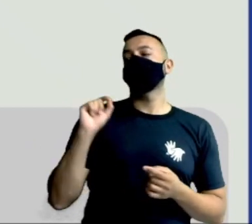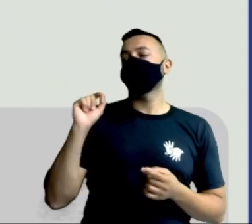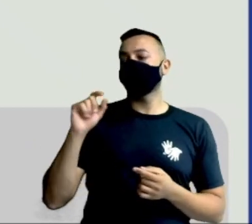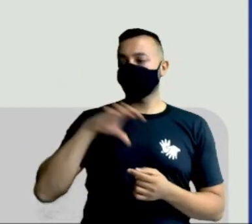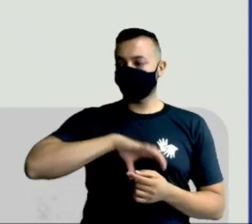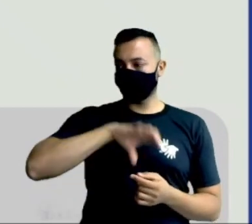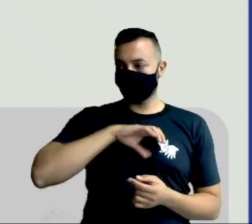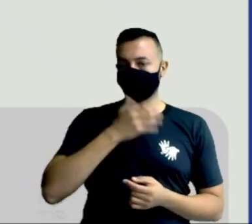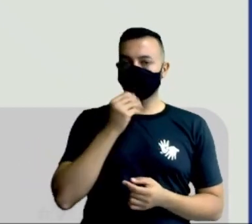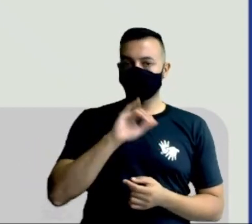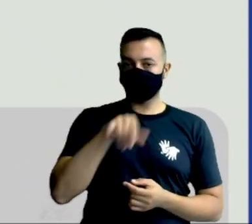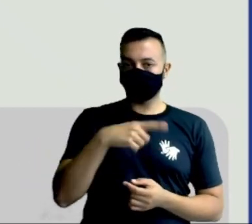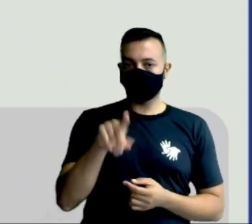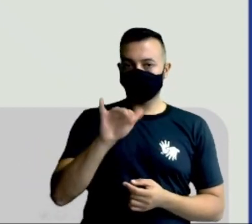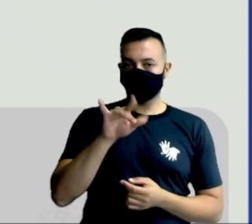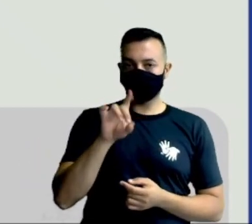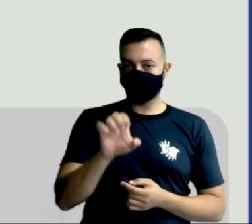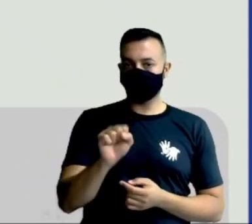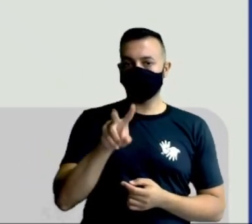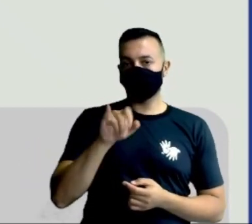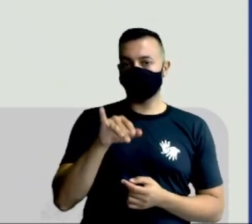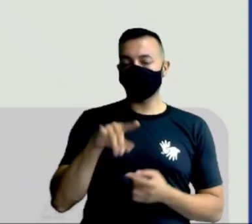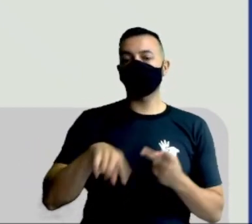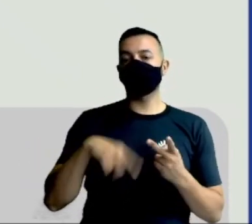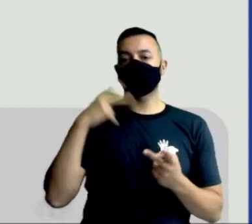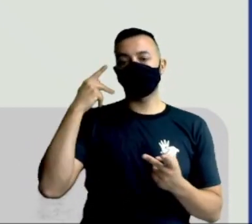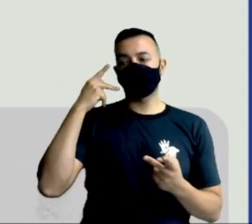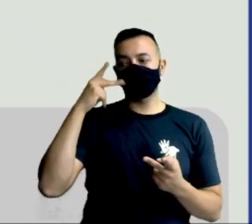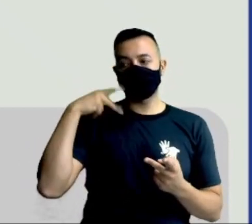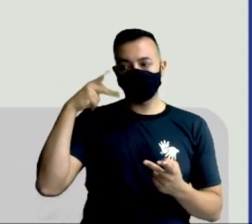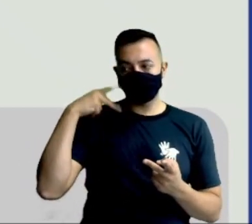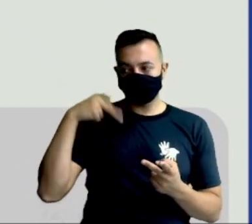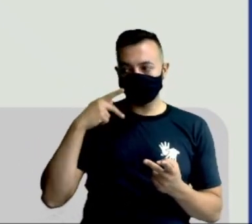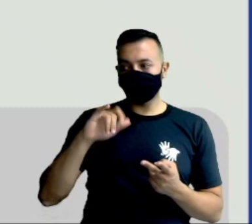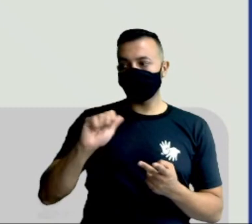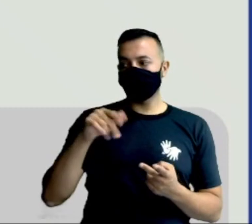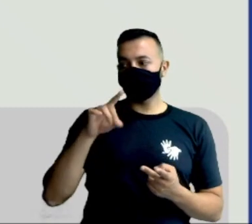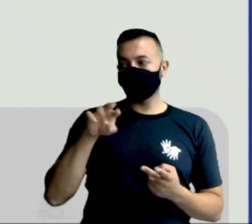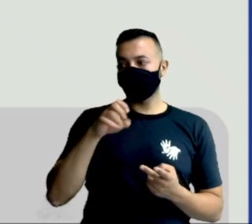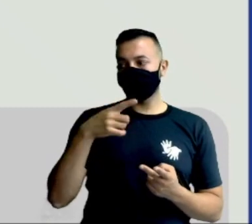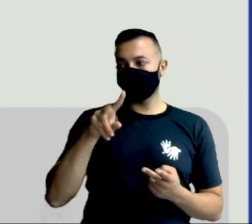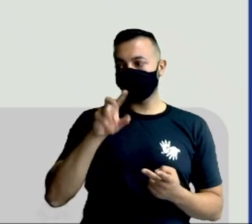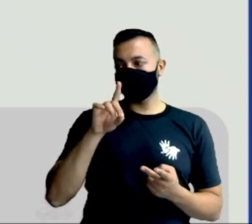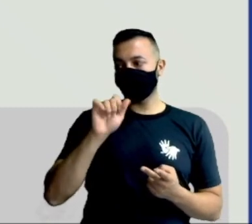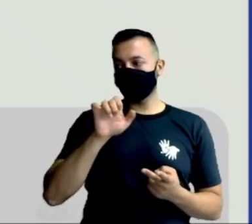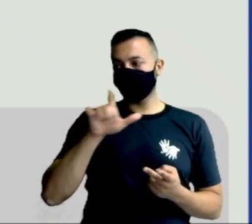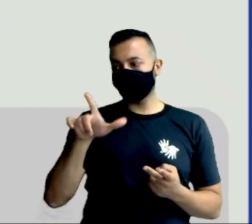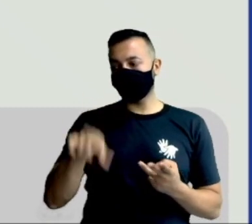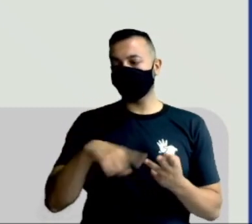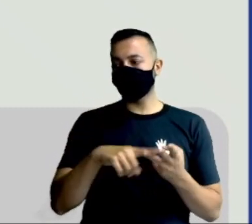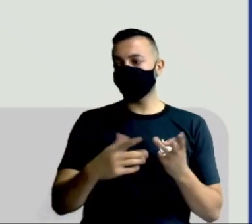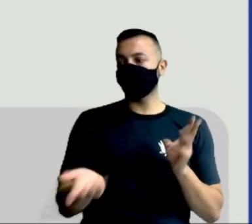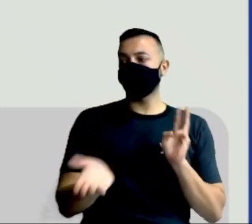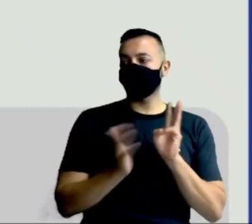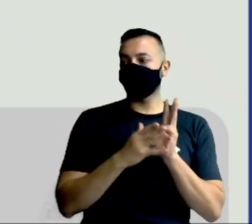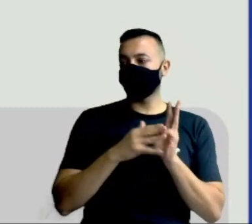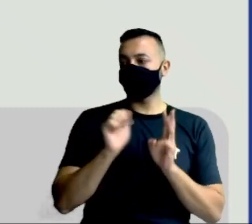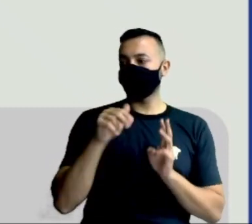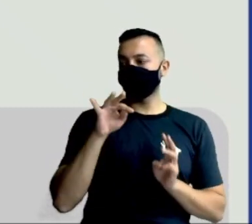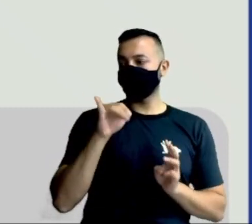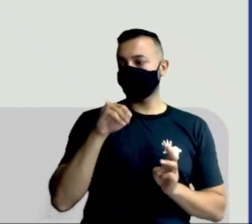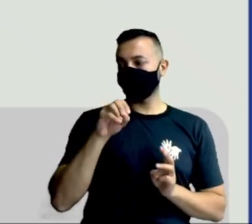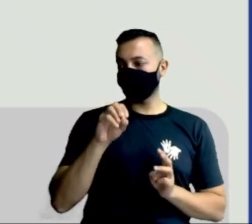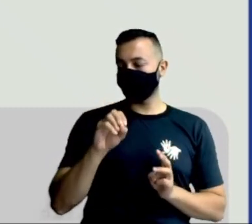o português, João Fernandes Vieira, o paraibano, André Vidal de Negreiros, o índio, Antônio Felipe